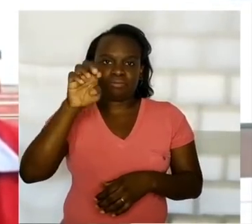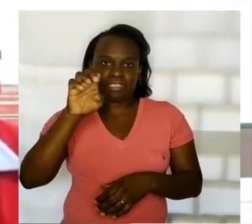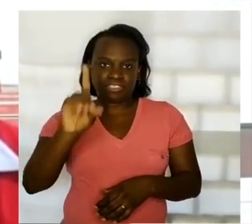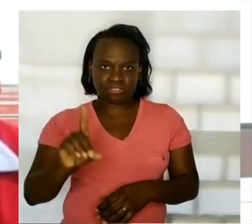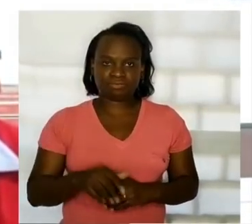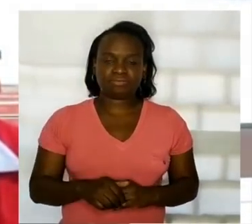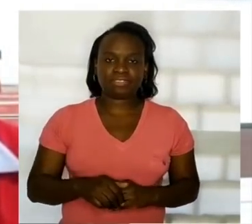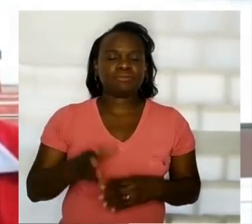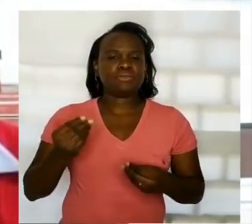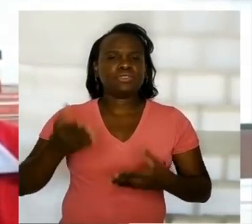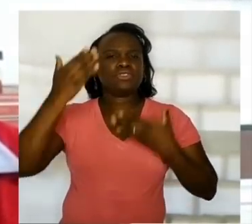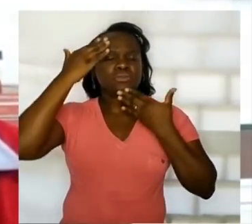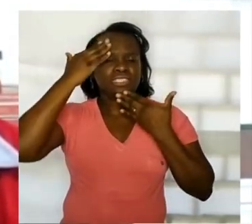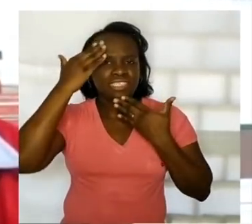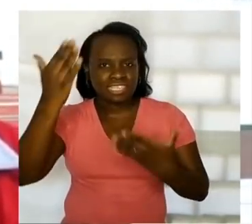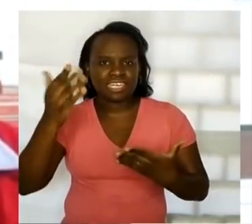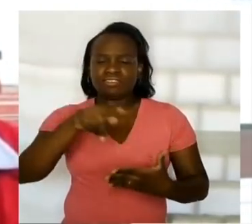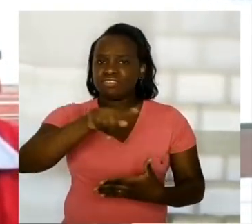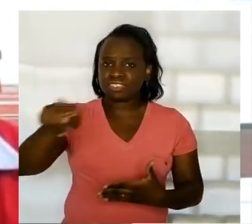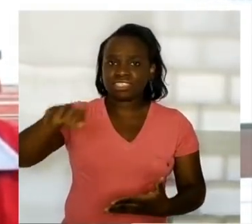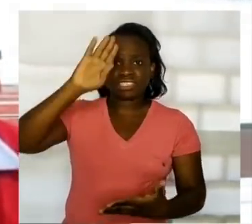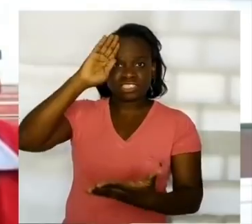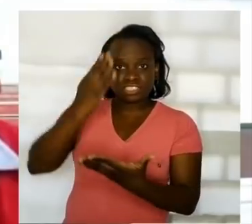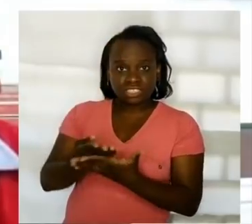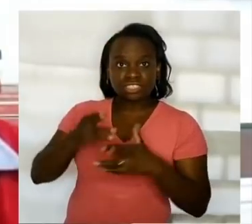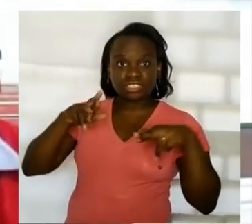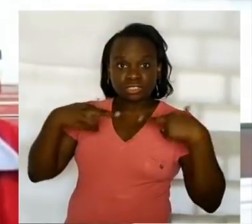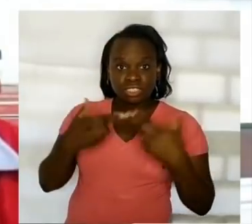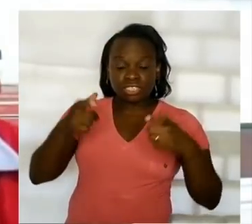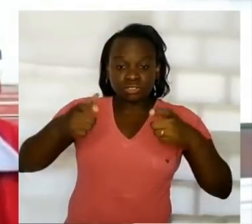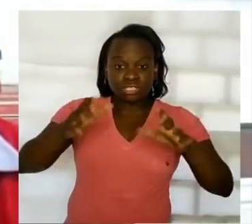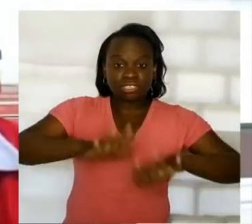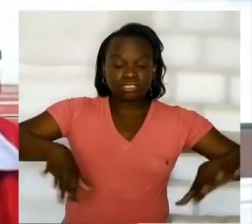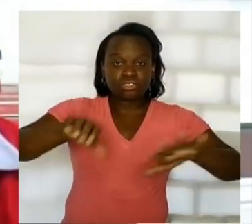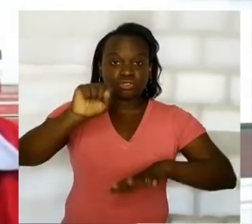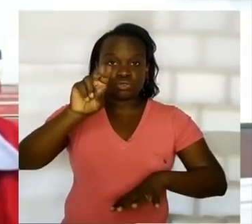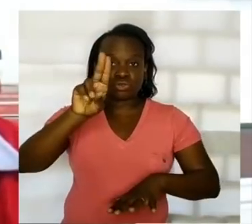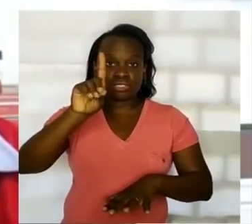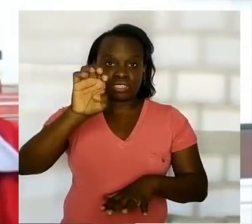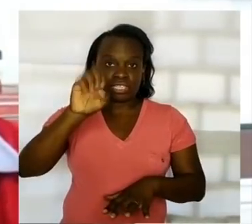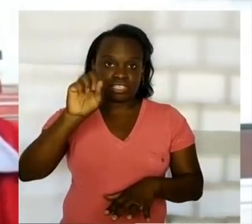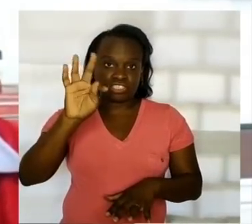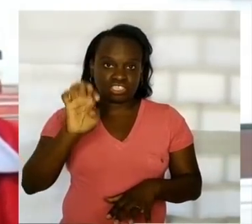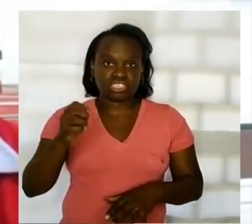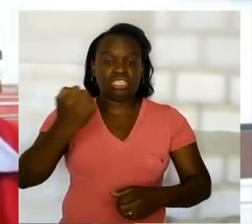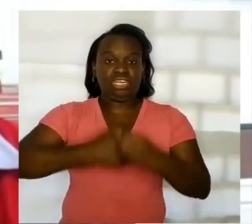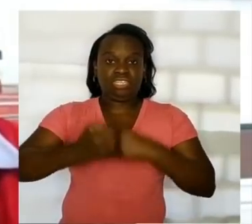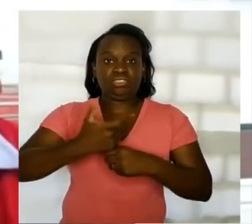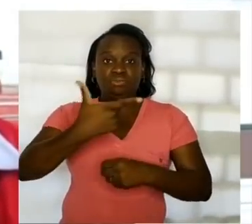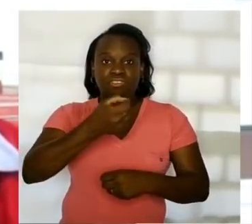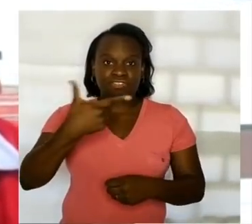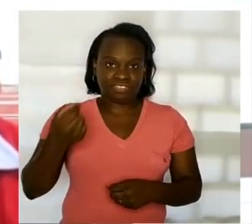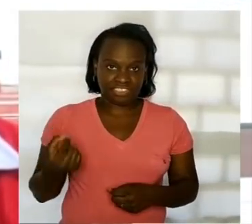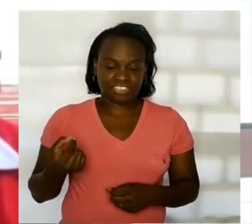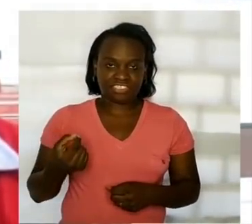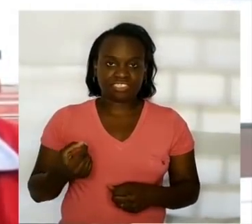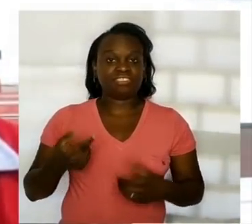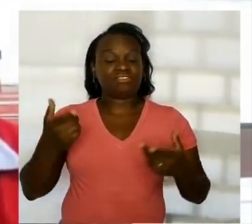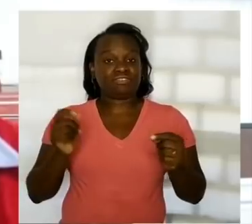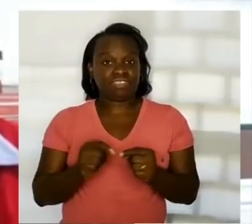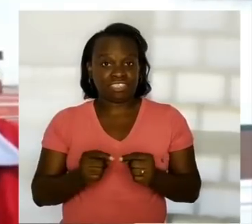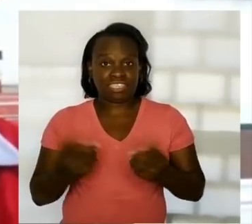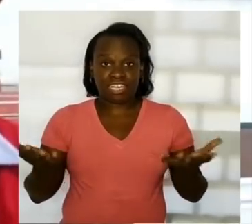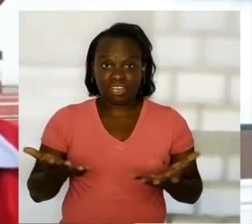da nossa AMPED. Muito obrigado por acreditarem na Reunião Regional Sudeste em